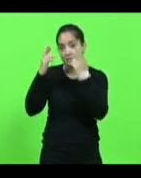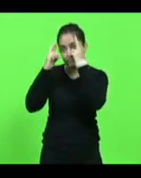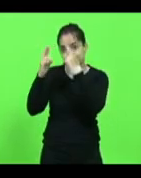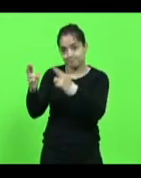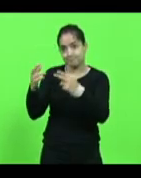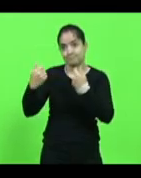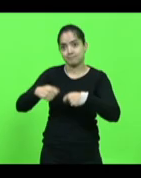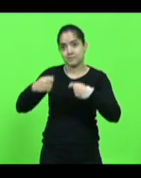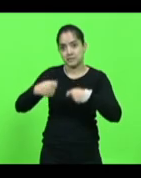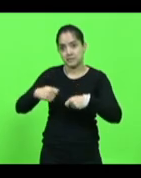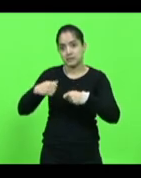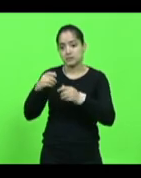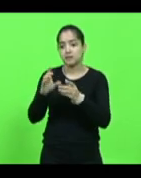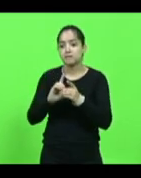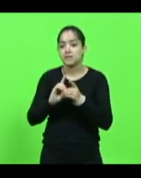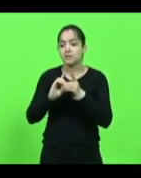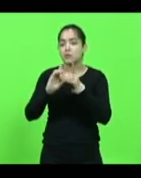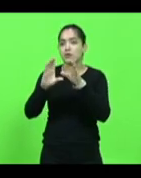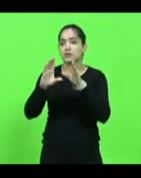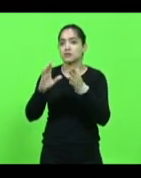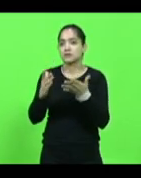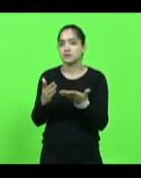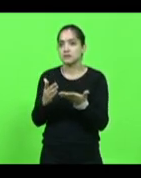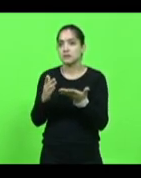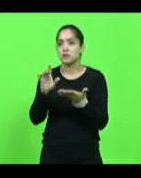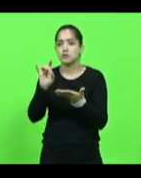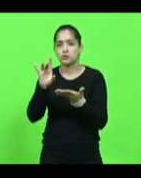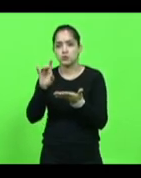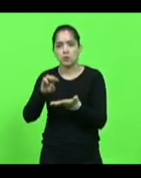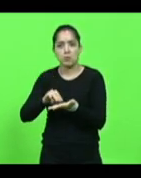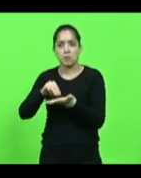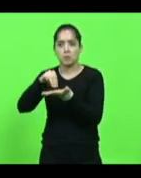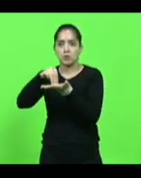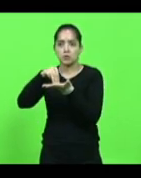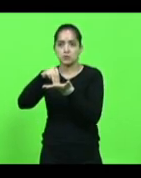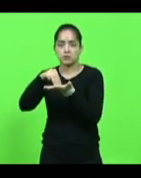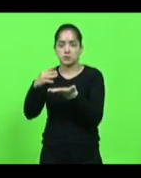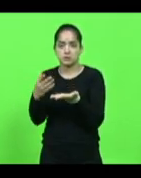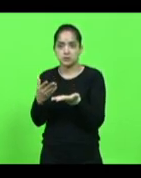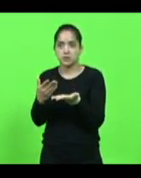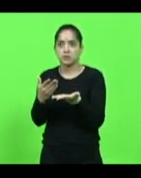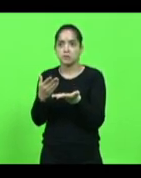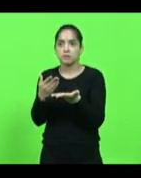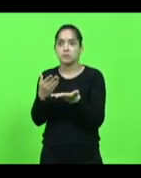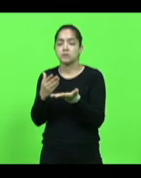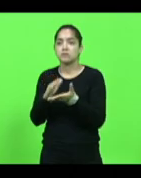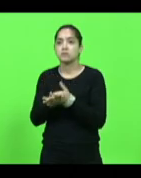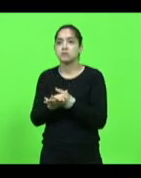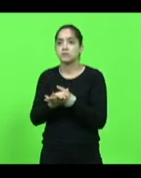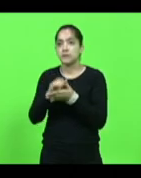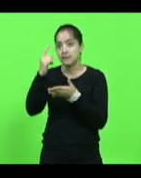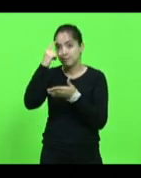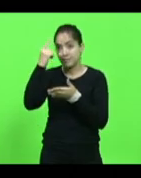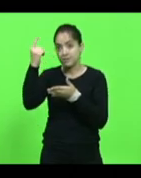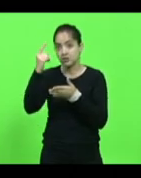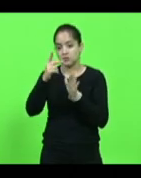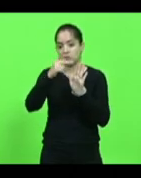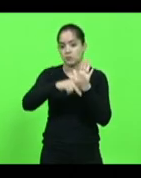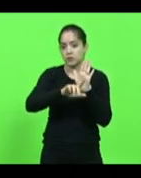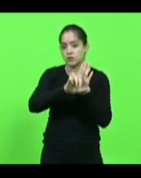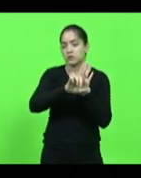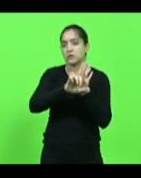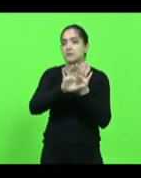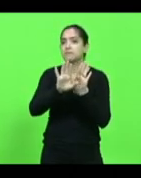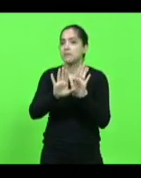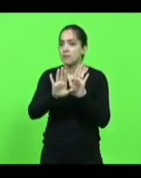processo democrático. É apenas uma moção, realmente, como se fosse, imagina, um projeto de lei. Mas eu